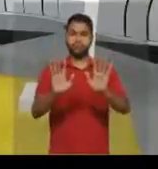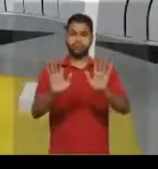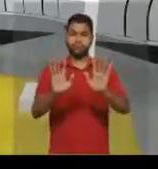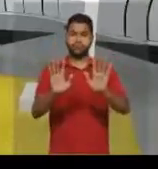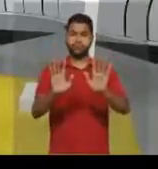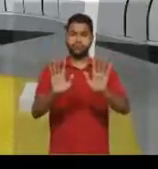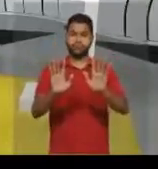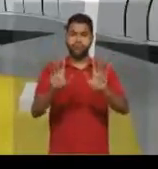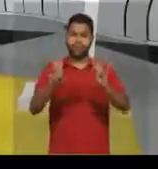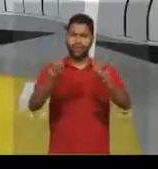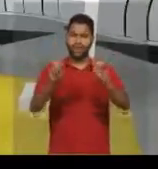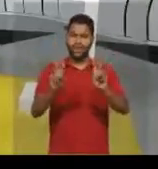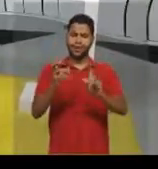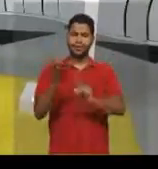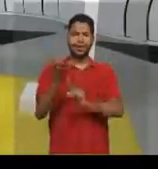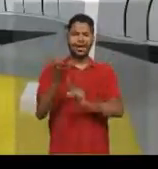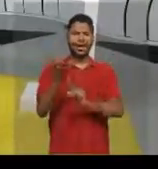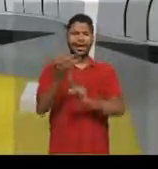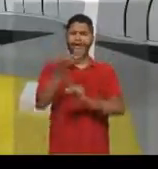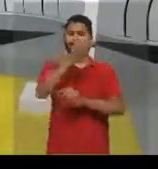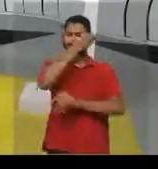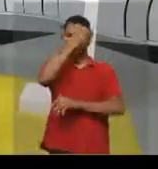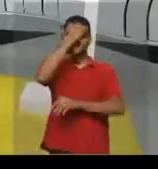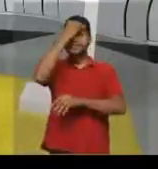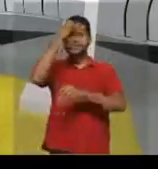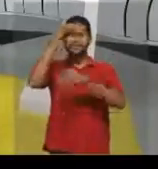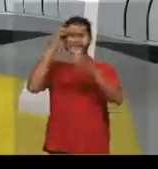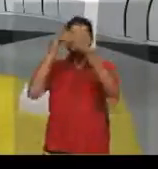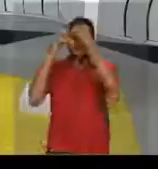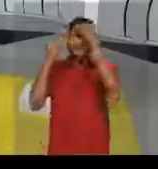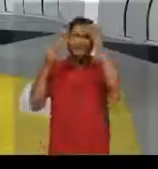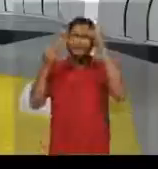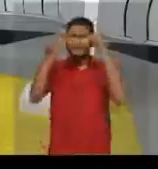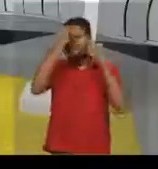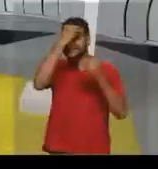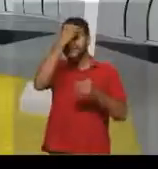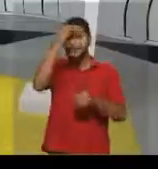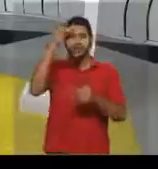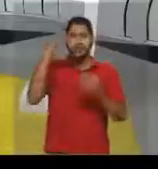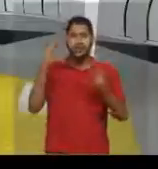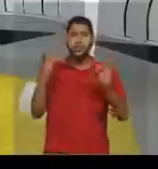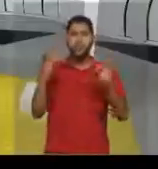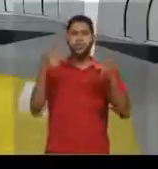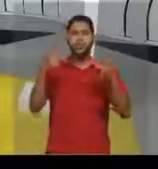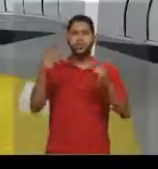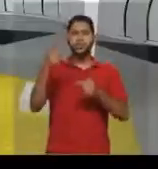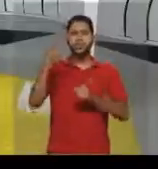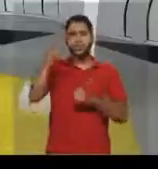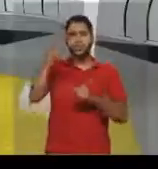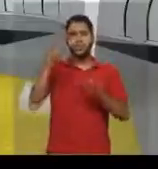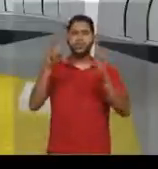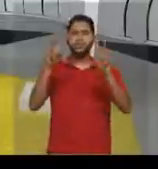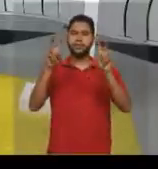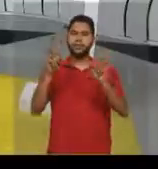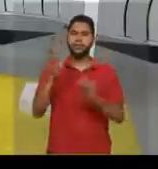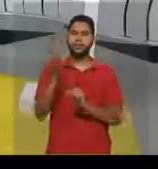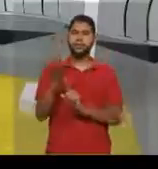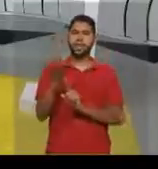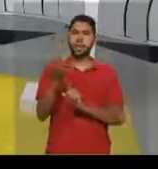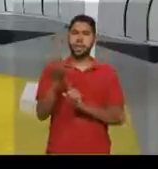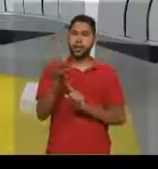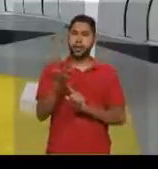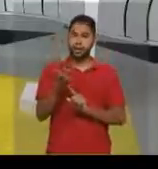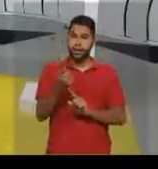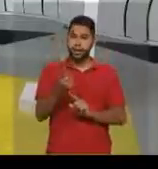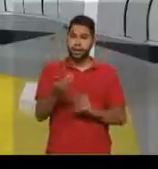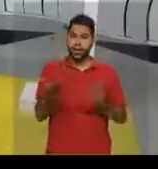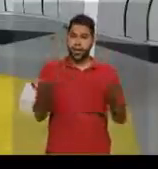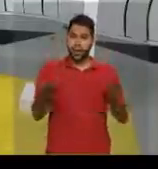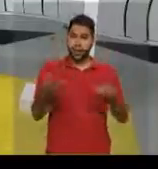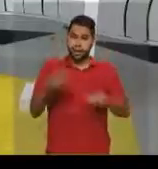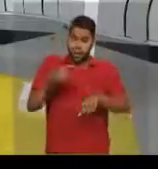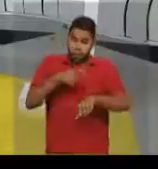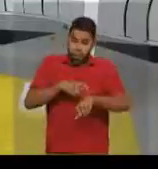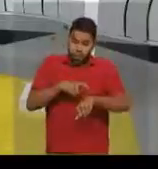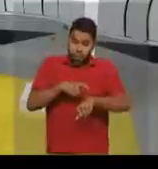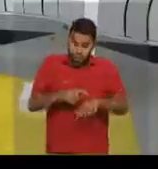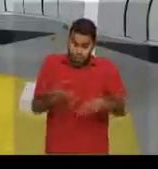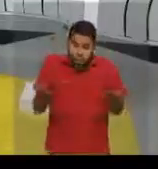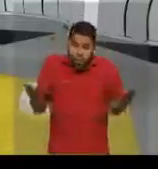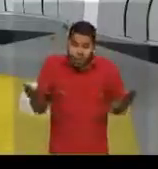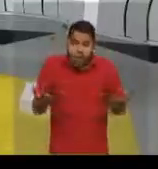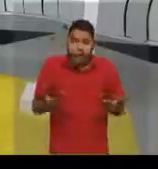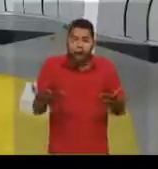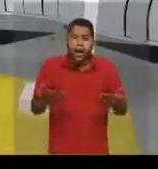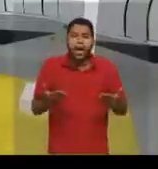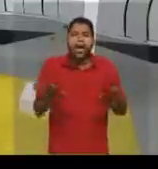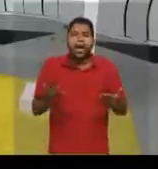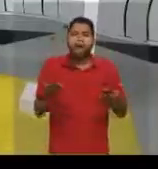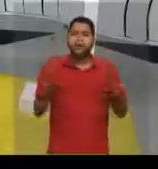sobre arte. Esqueça tudo o que vocês pensam sobre arte e venham para esse momento com